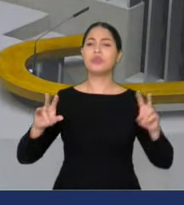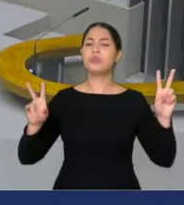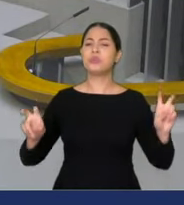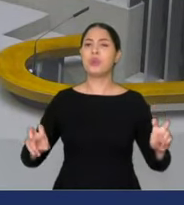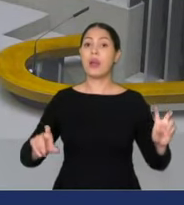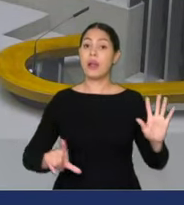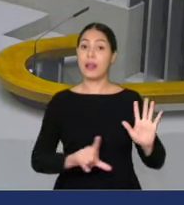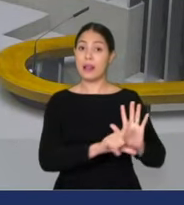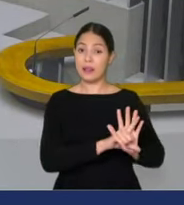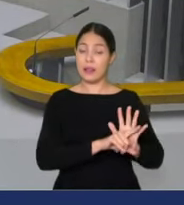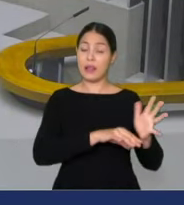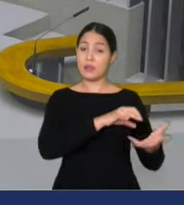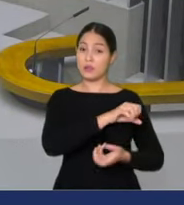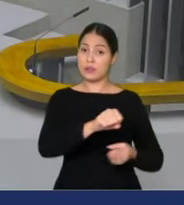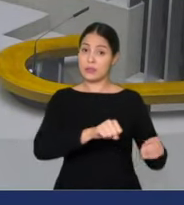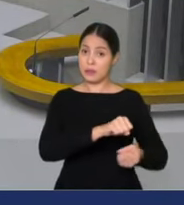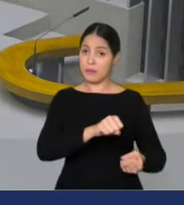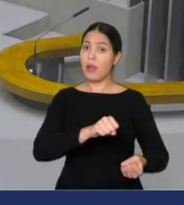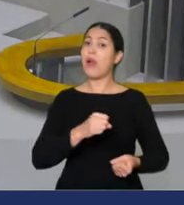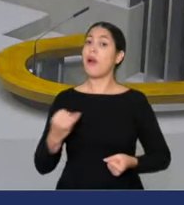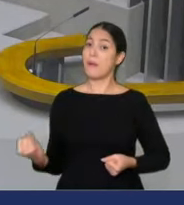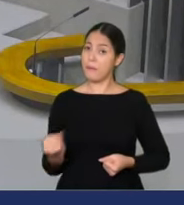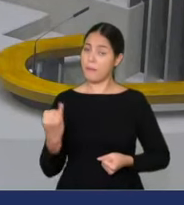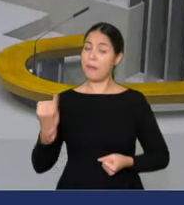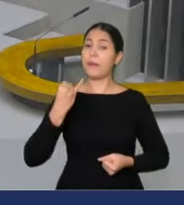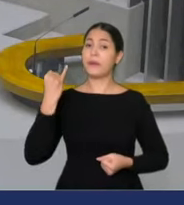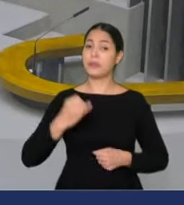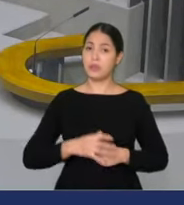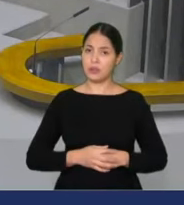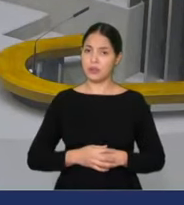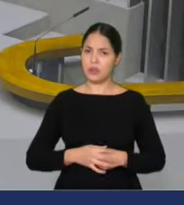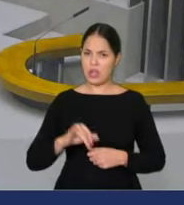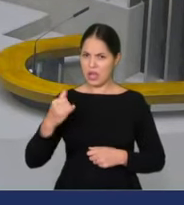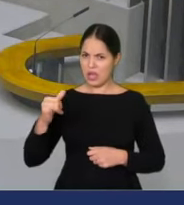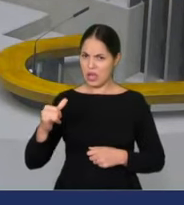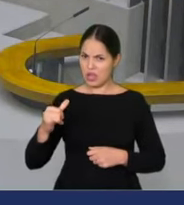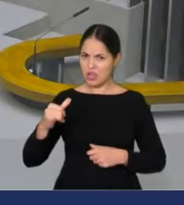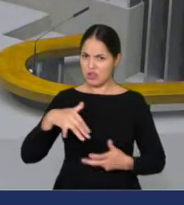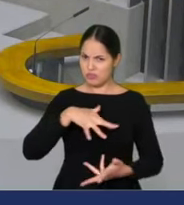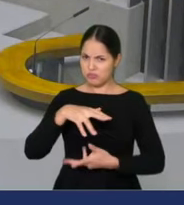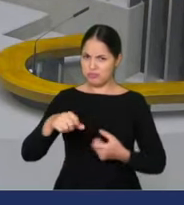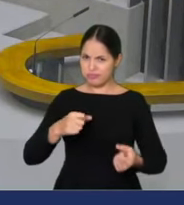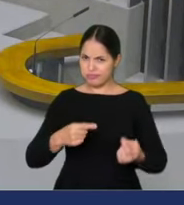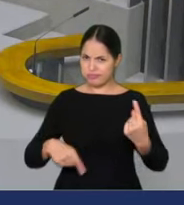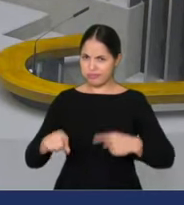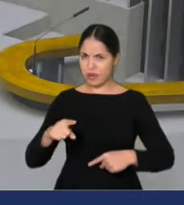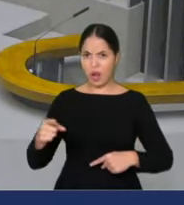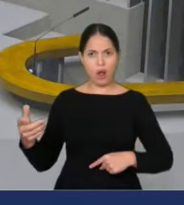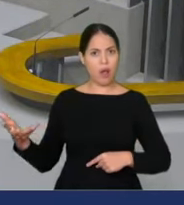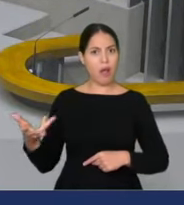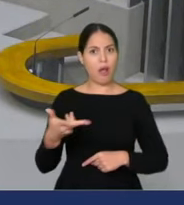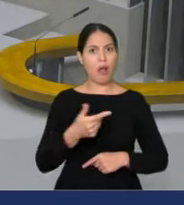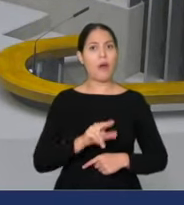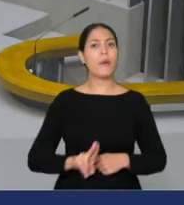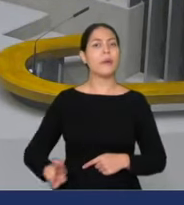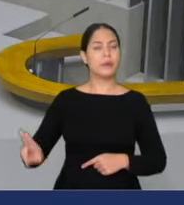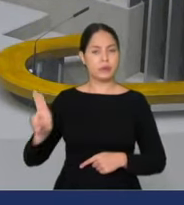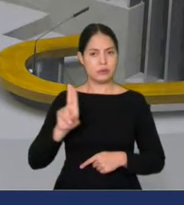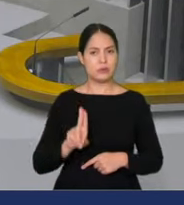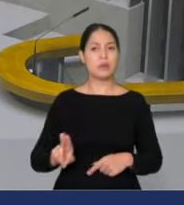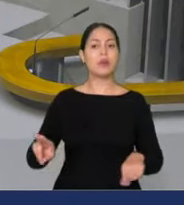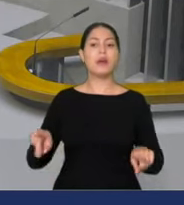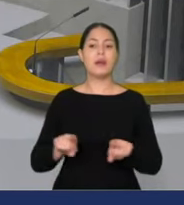sustentabilidade, a utilização de energias renováveis, o uso eficiente da energia, a diversificação da matriz energética e